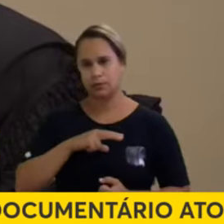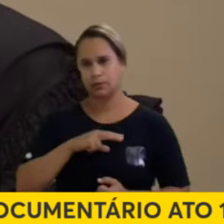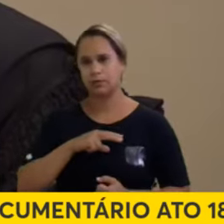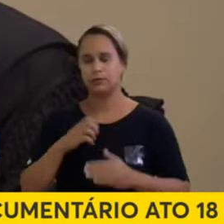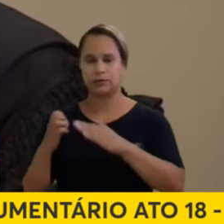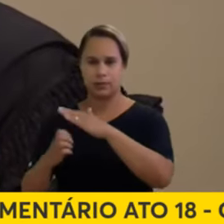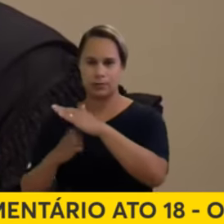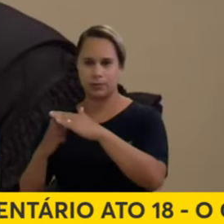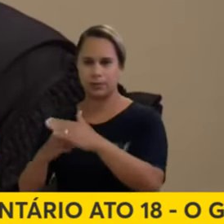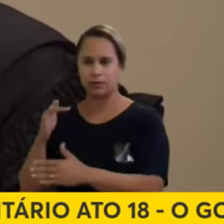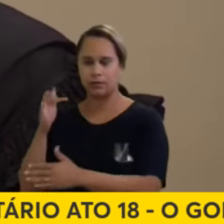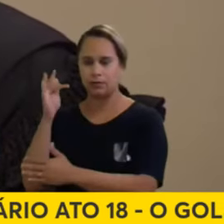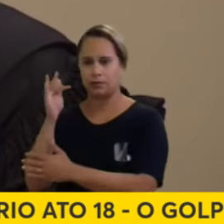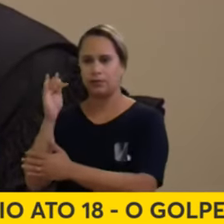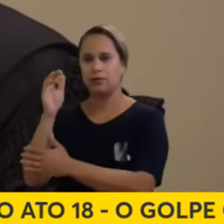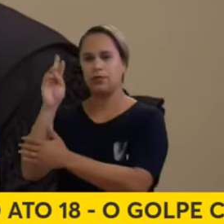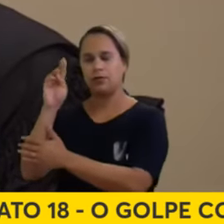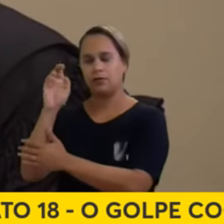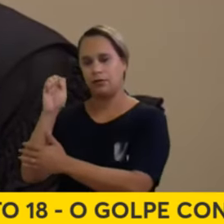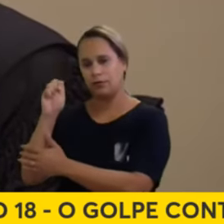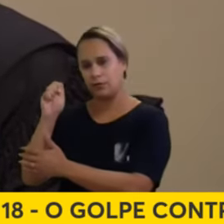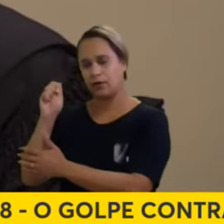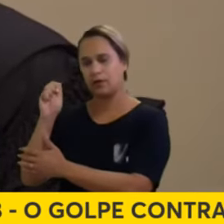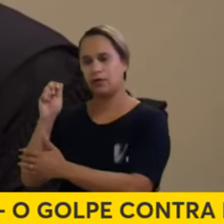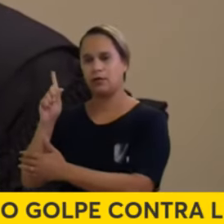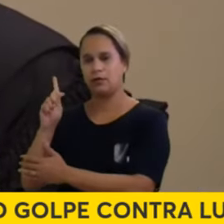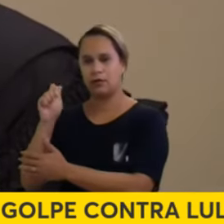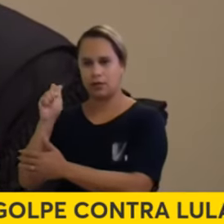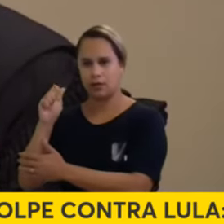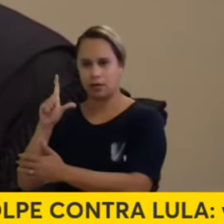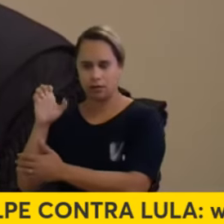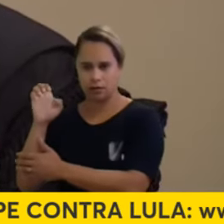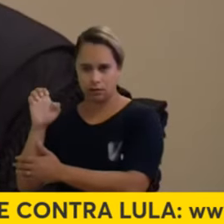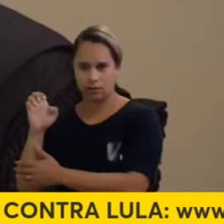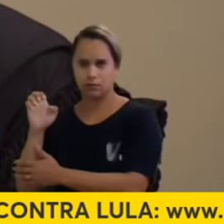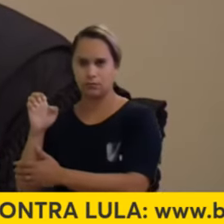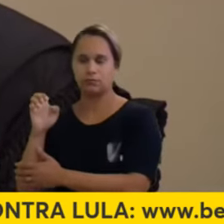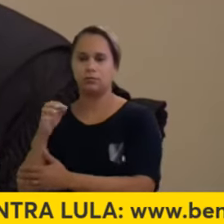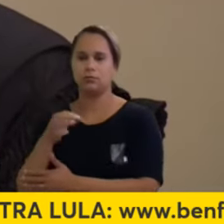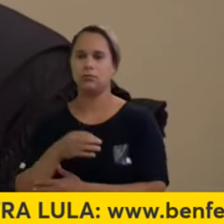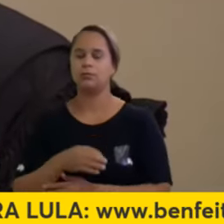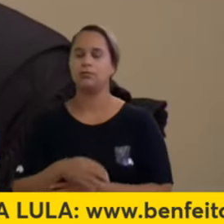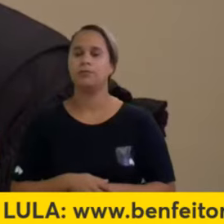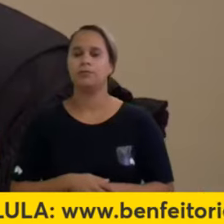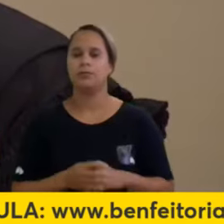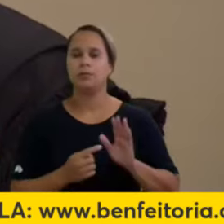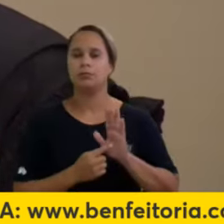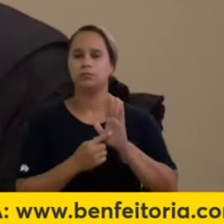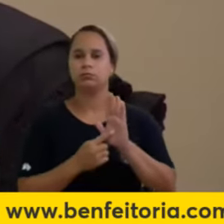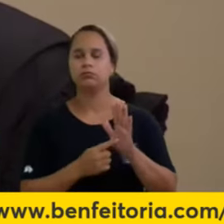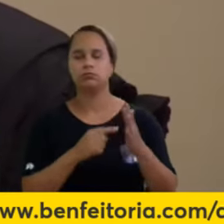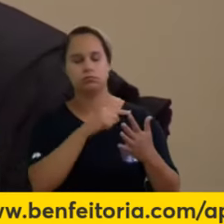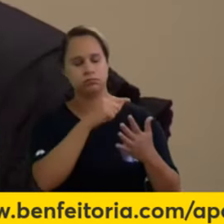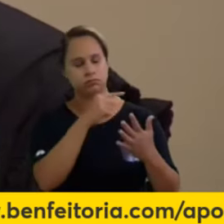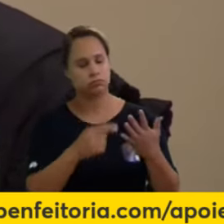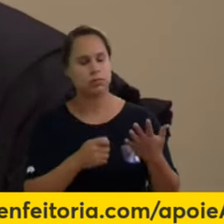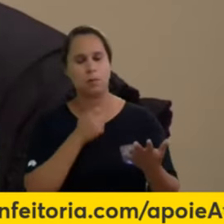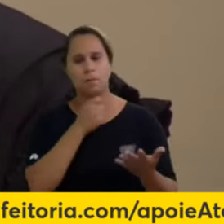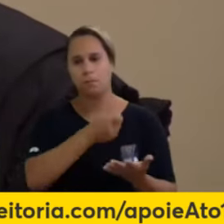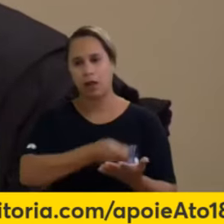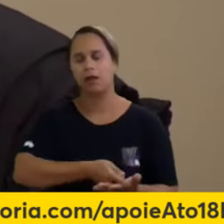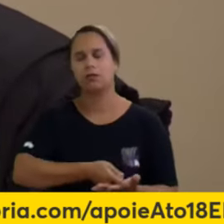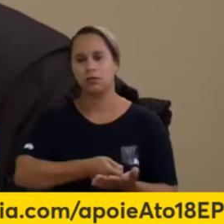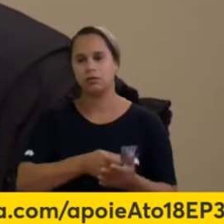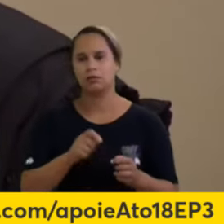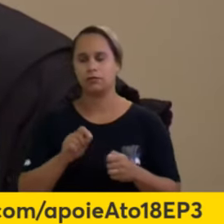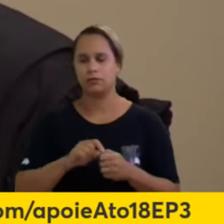contratuais fez para 2022 e aqui cito todos os pagamentos feitos segundo informações disponibilizadas pela justiça